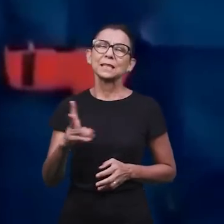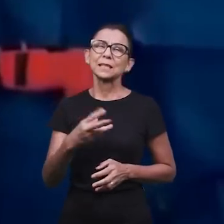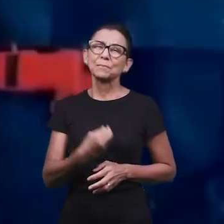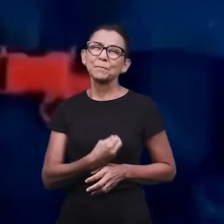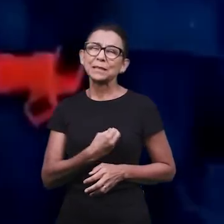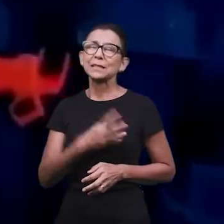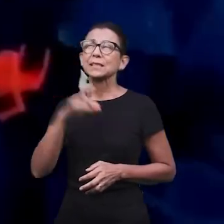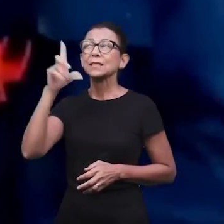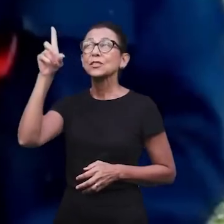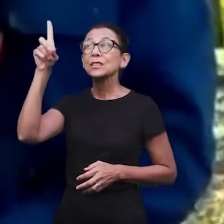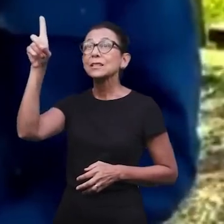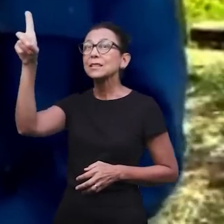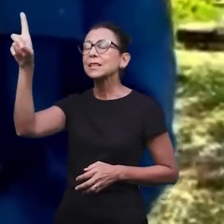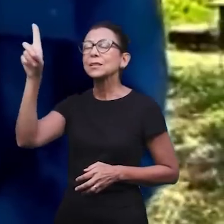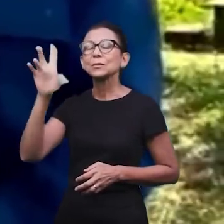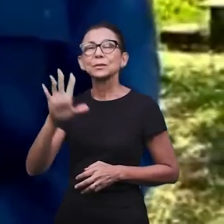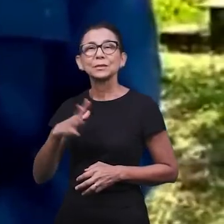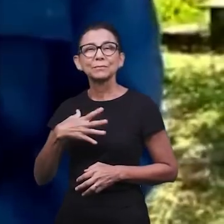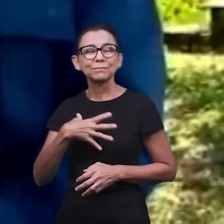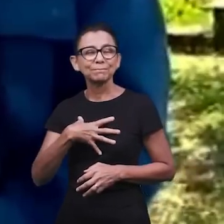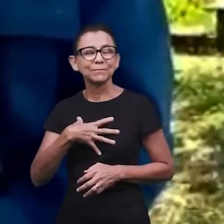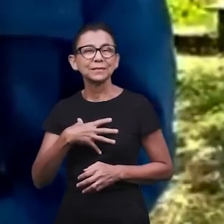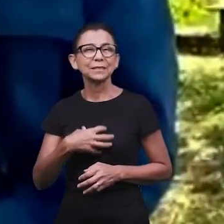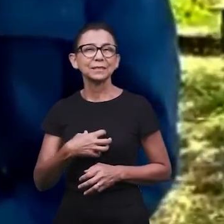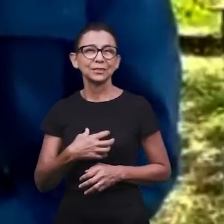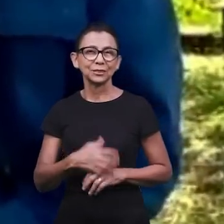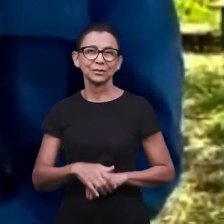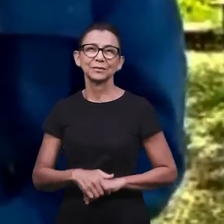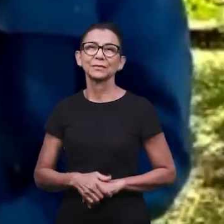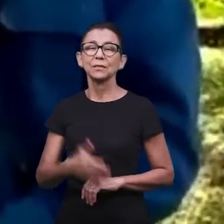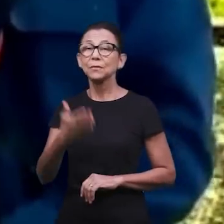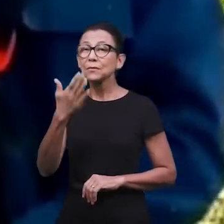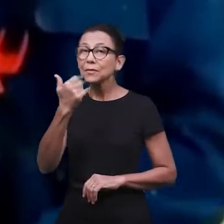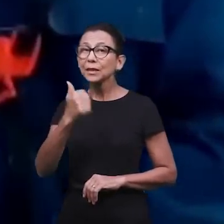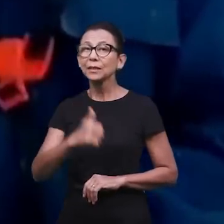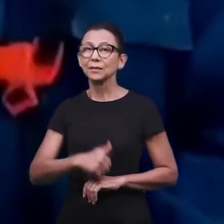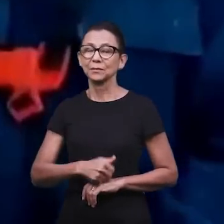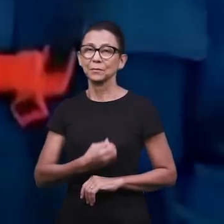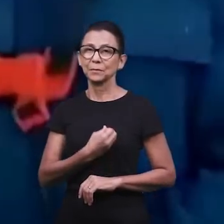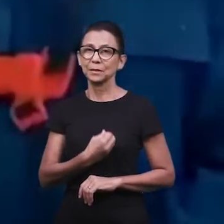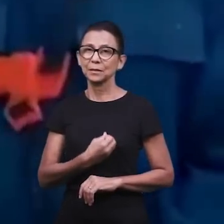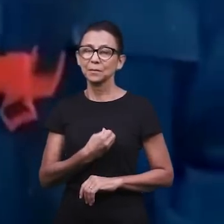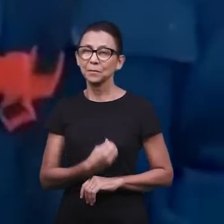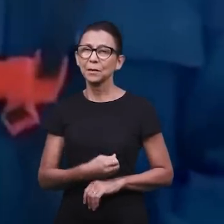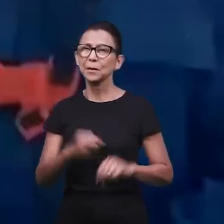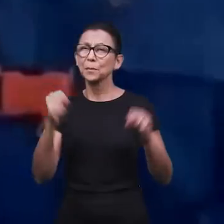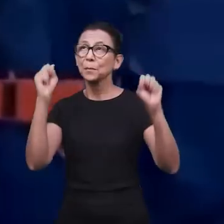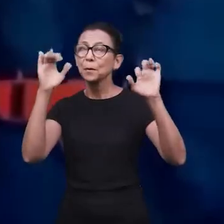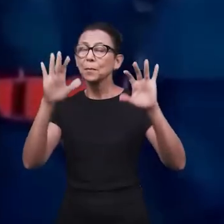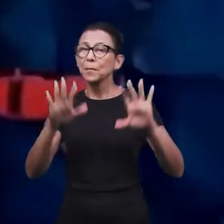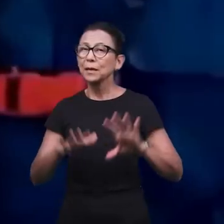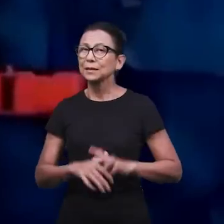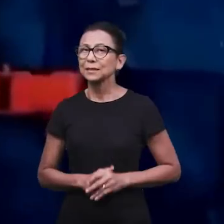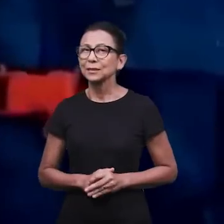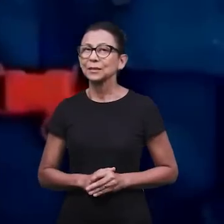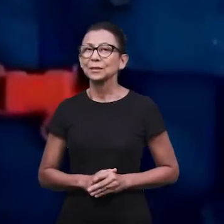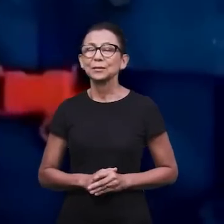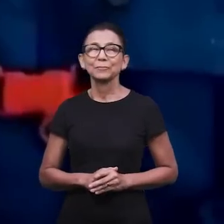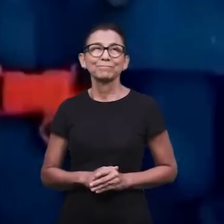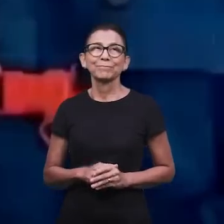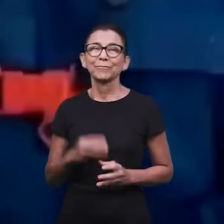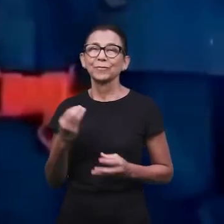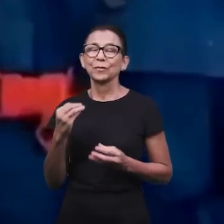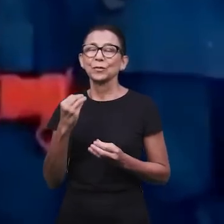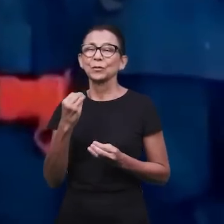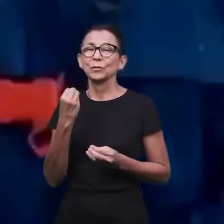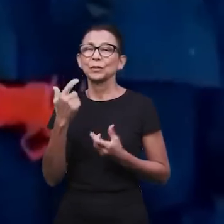aqui conosco. Então fica esse convite, vem participar conosco. É uma grande bênção e não se compara a qualquer outra coisa, estar aqui aos pés